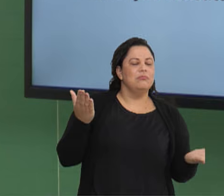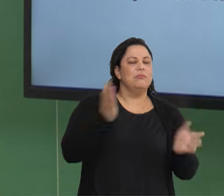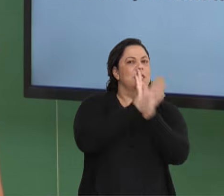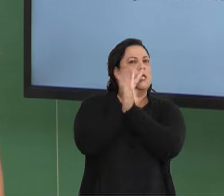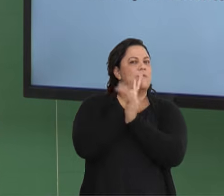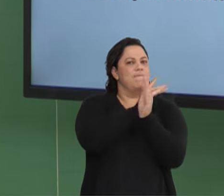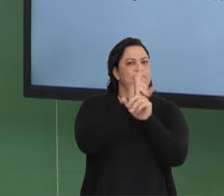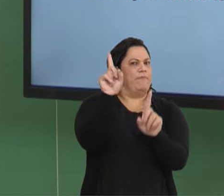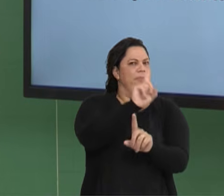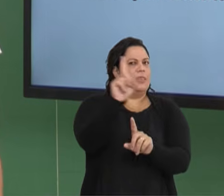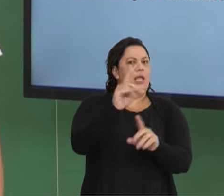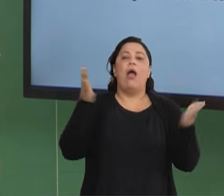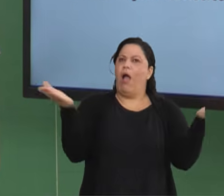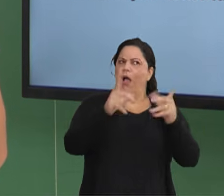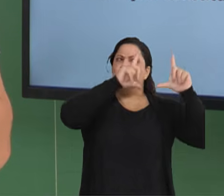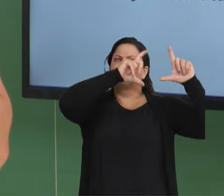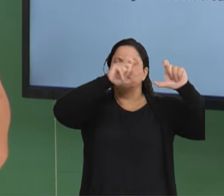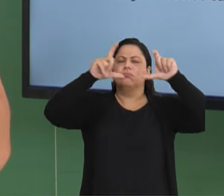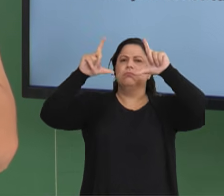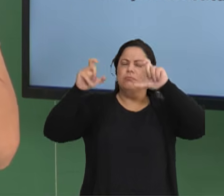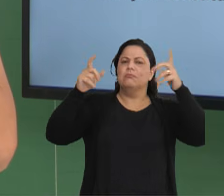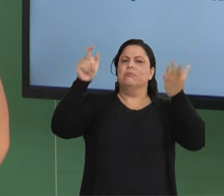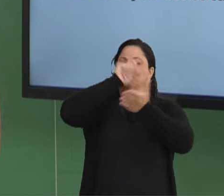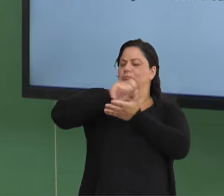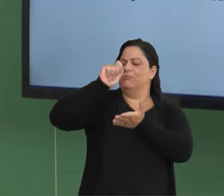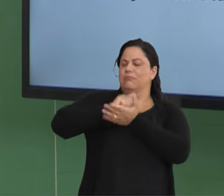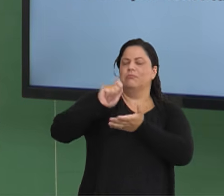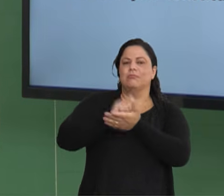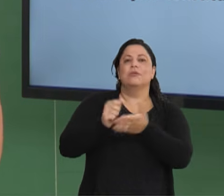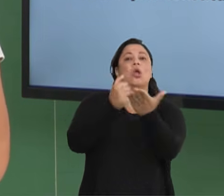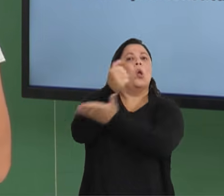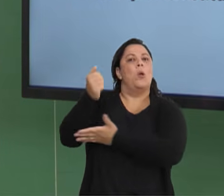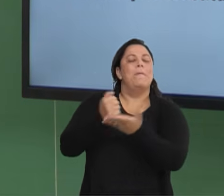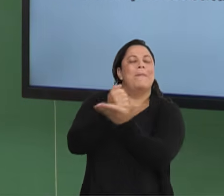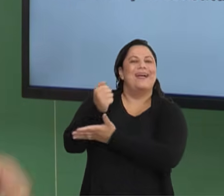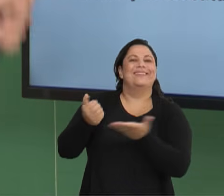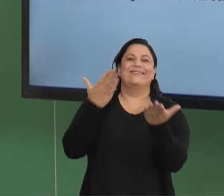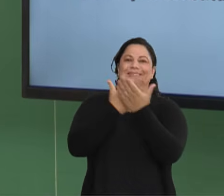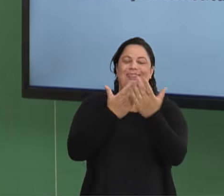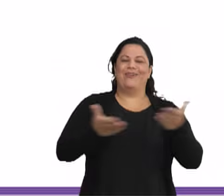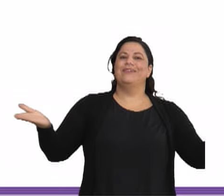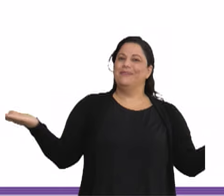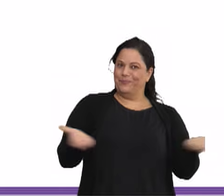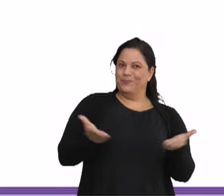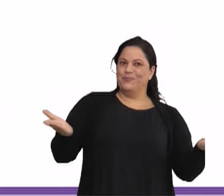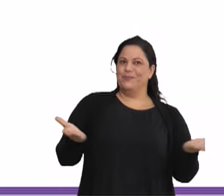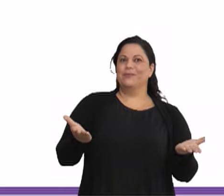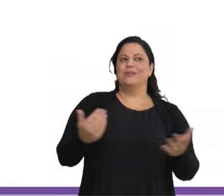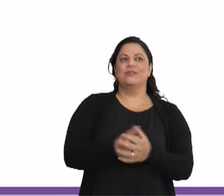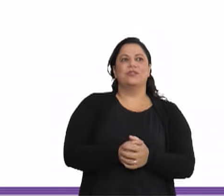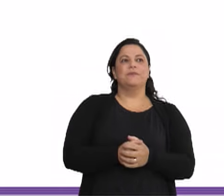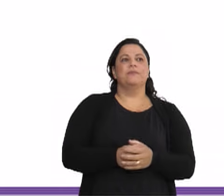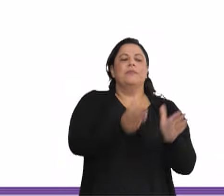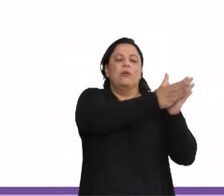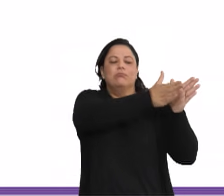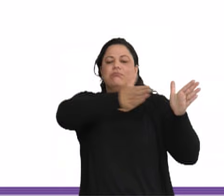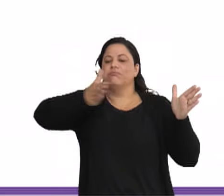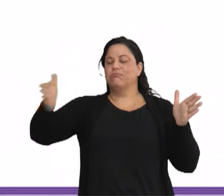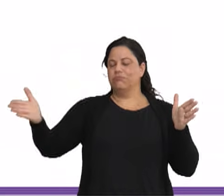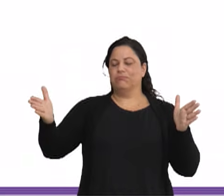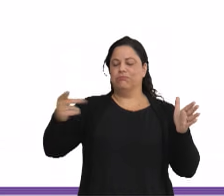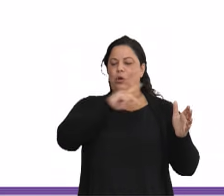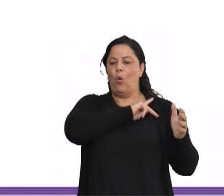é a hora de fotografar, printar a tela, anotar o básico da aula de hoje, que está aqui, ó. Durante o governo